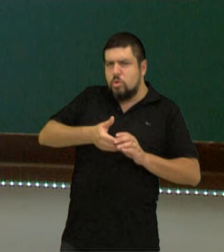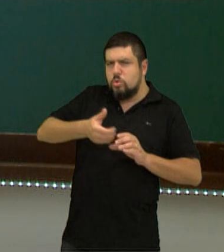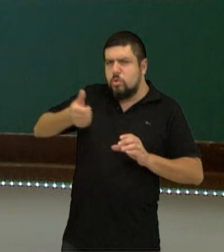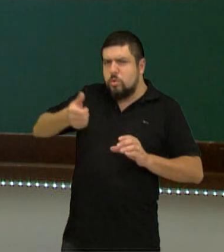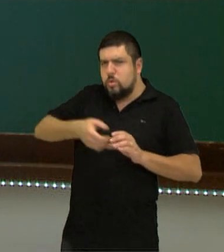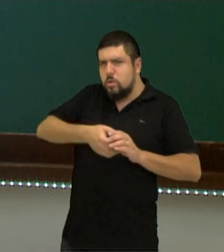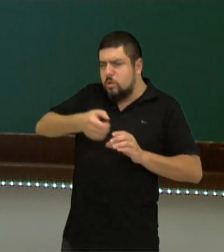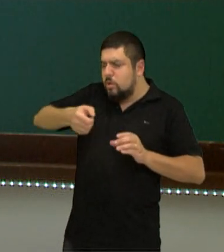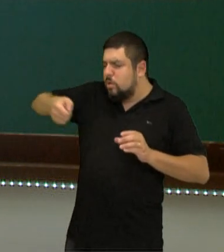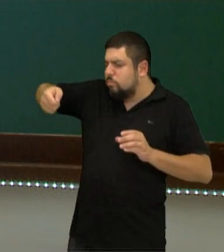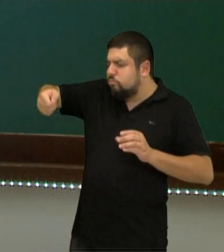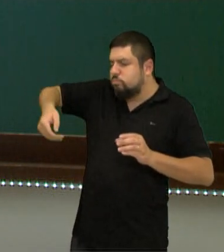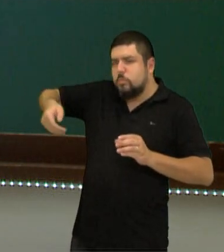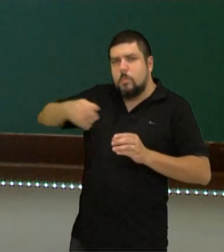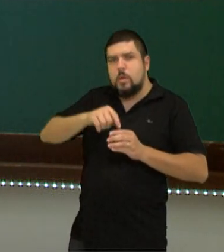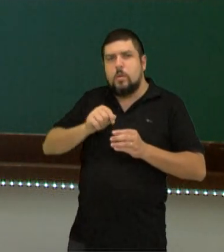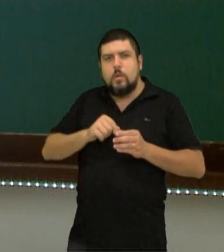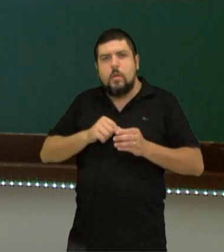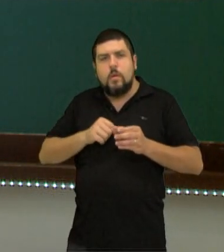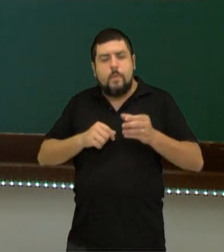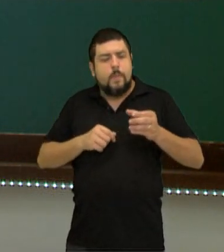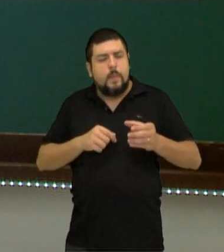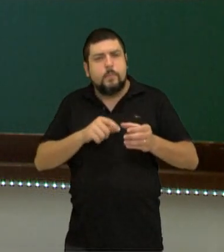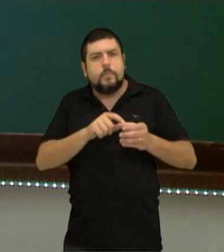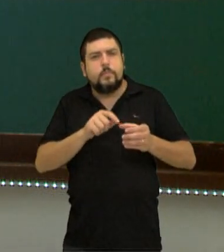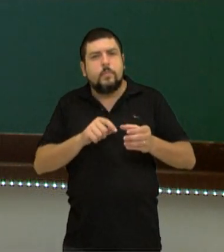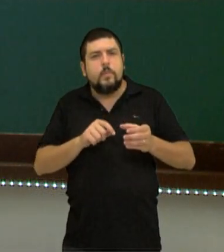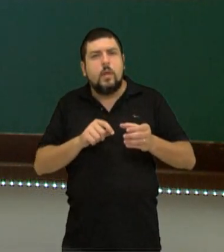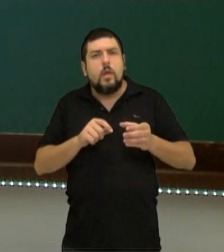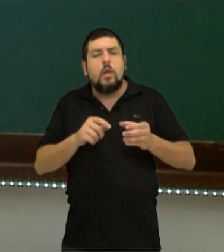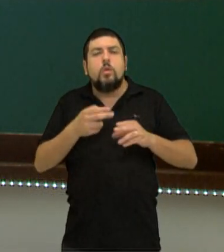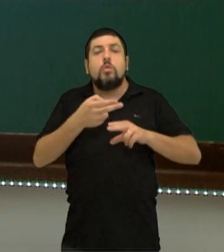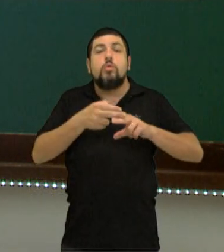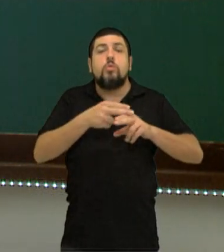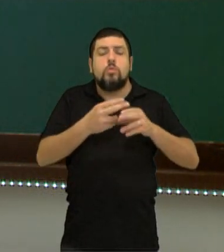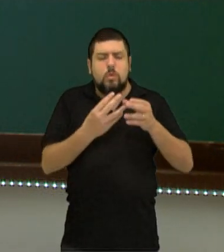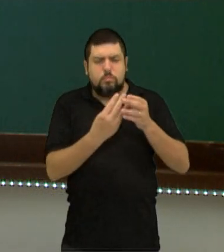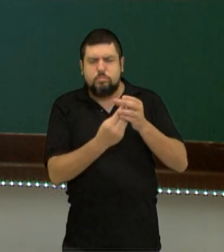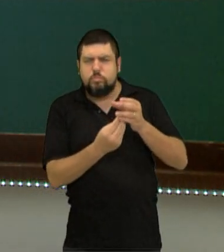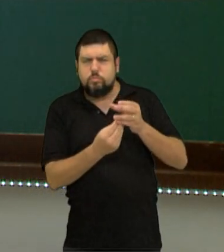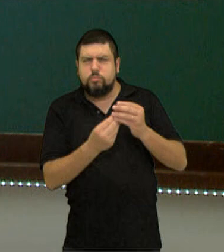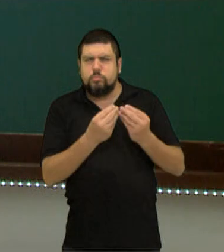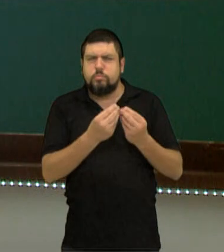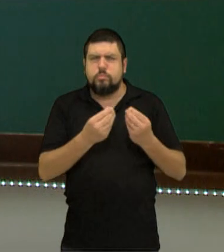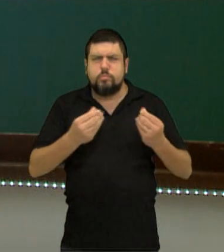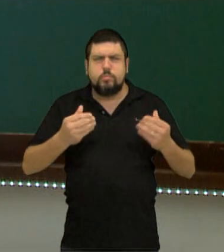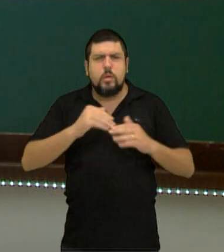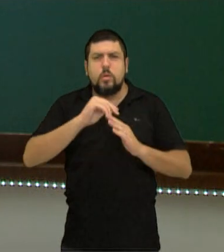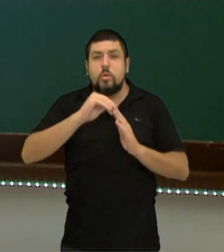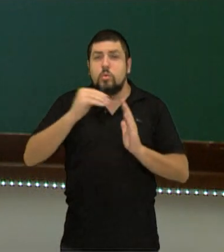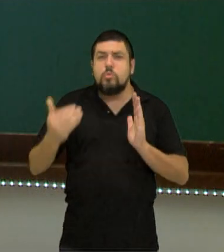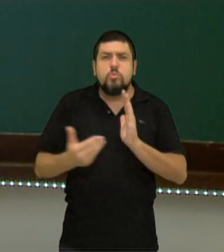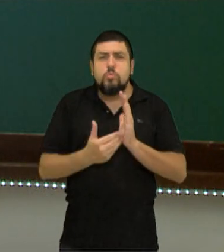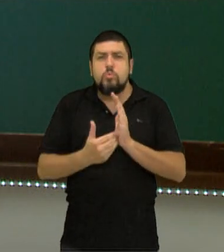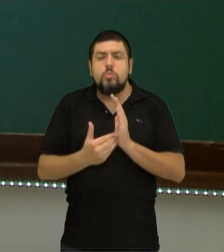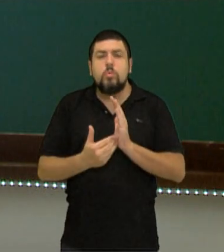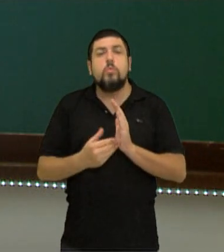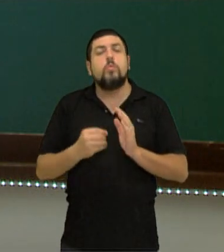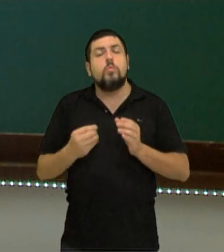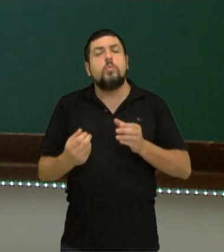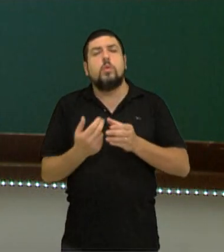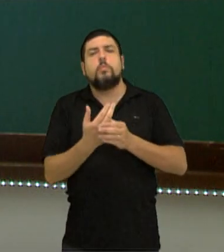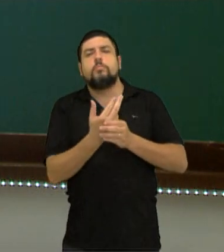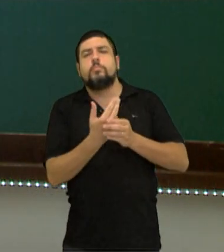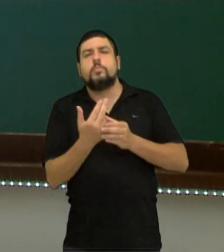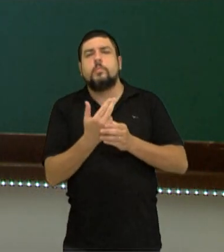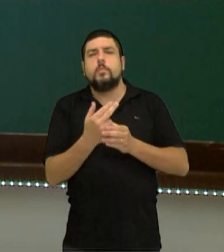tomar na temperatura ambiente, e todo o achocolatado tivesse dissolvido, seria homogênea. E nós